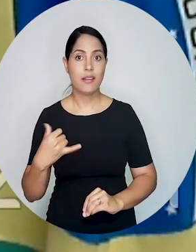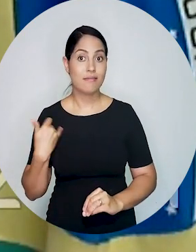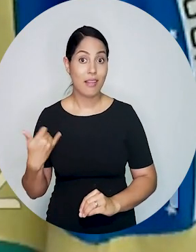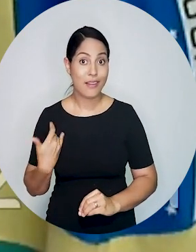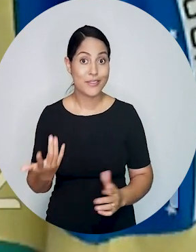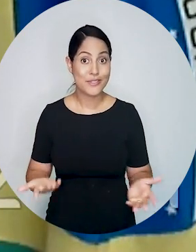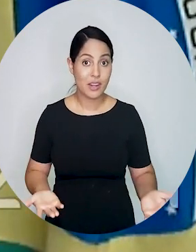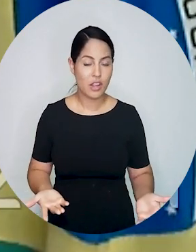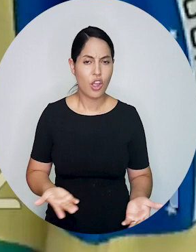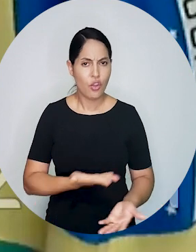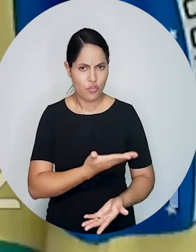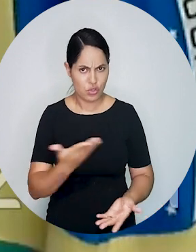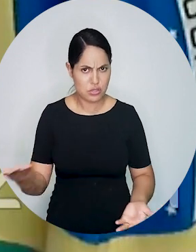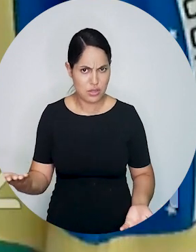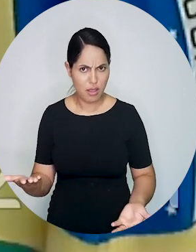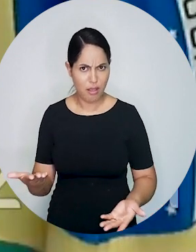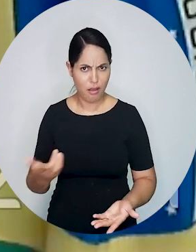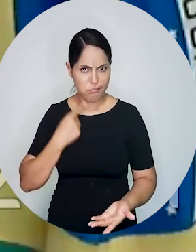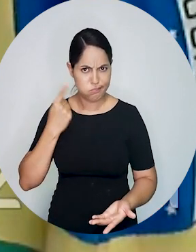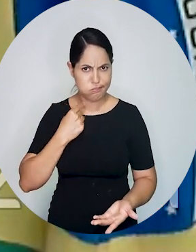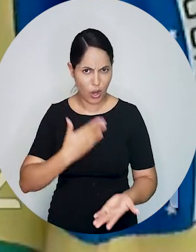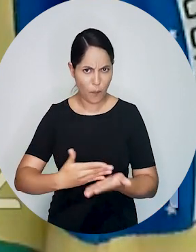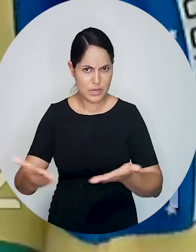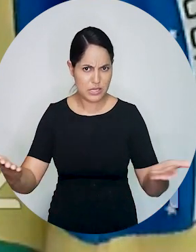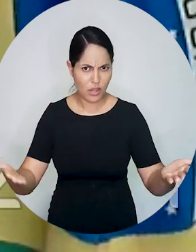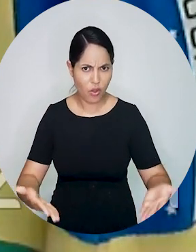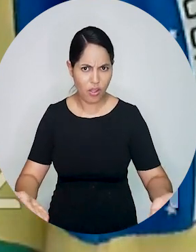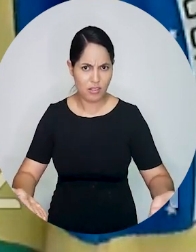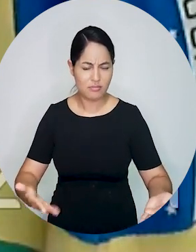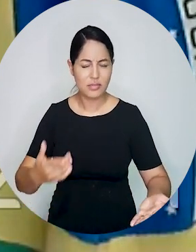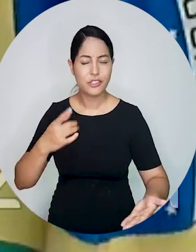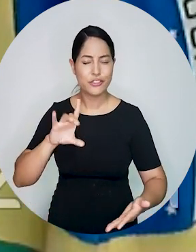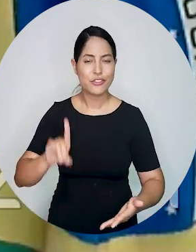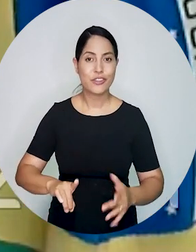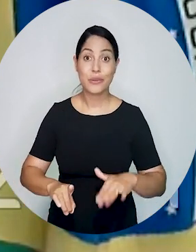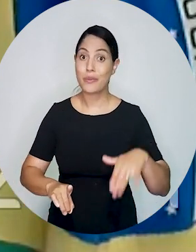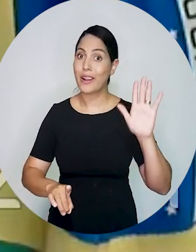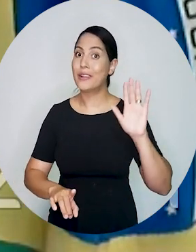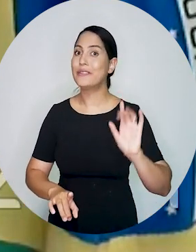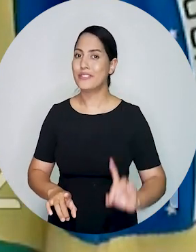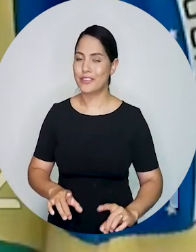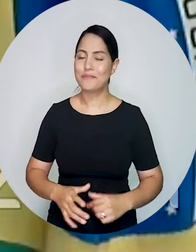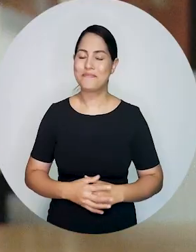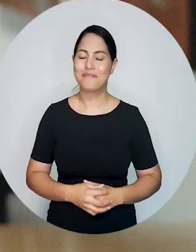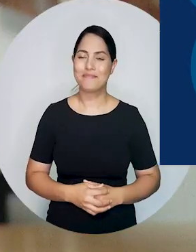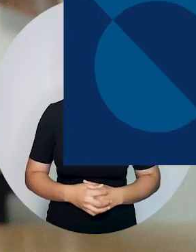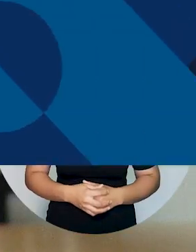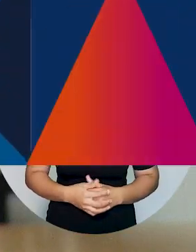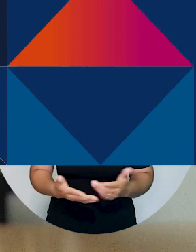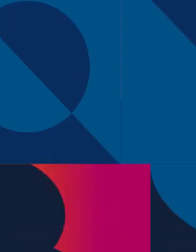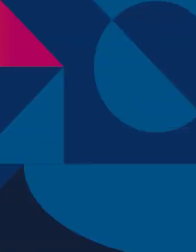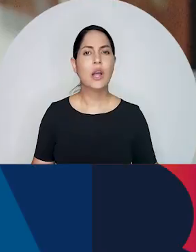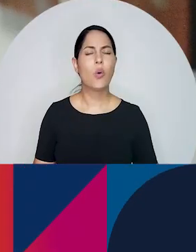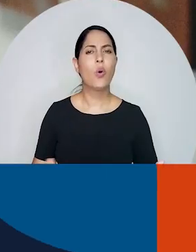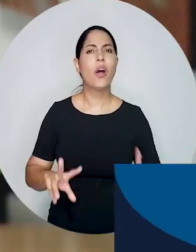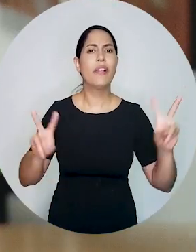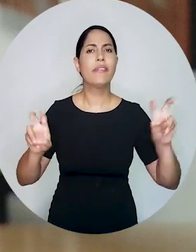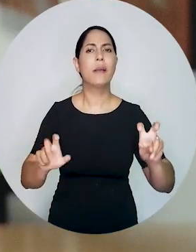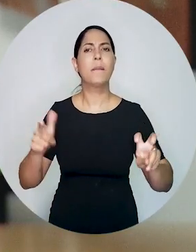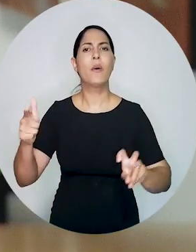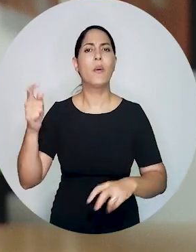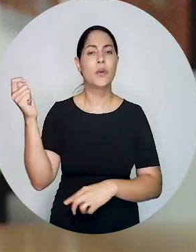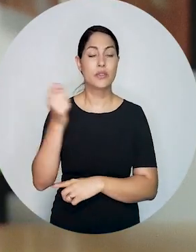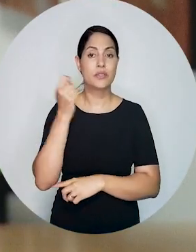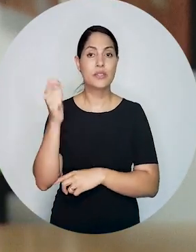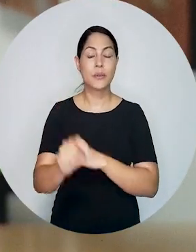30, 40, você que está começando agora, é preciso pensar direito além do direito. Mudando de assunto, a OAB